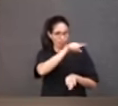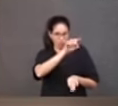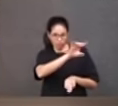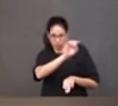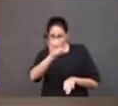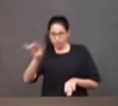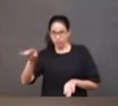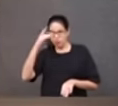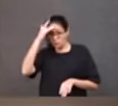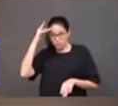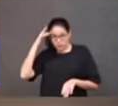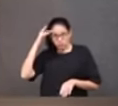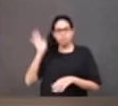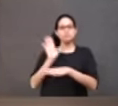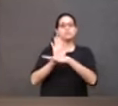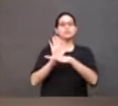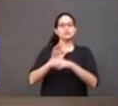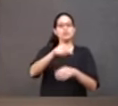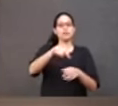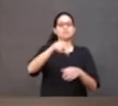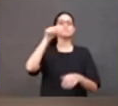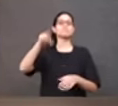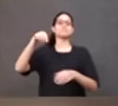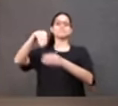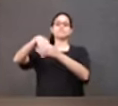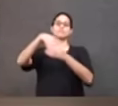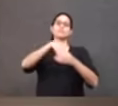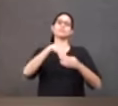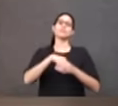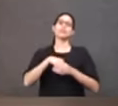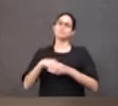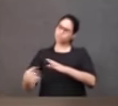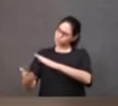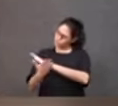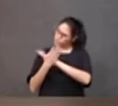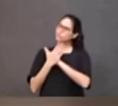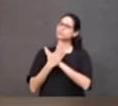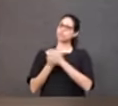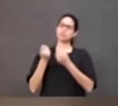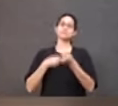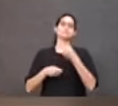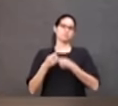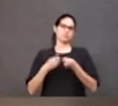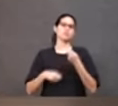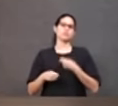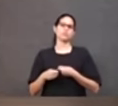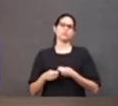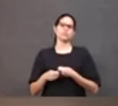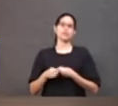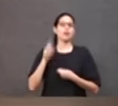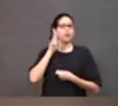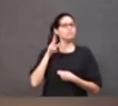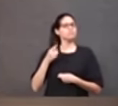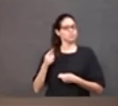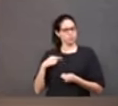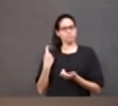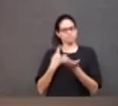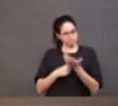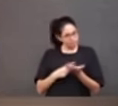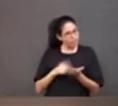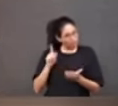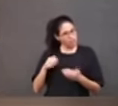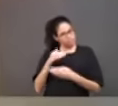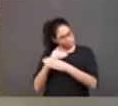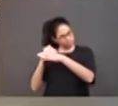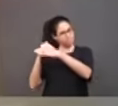comunidade nos ajudem na administração da instituição. Nosso compromisso, reitero, é com a democracia em todas as instâncias.